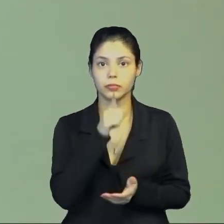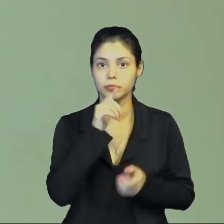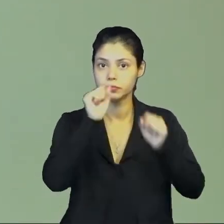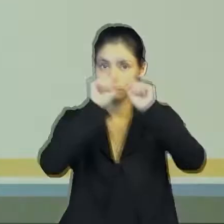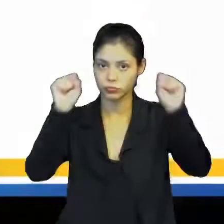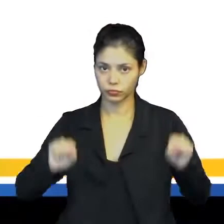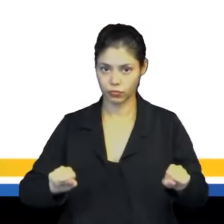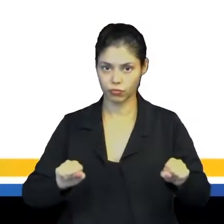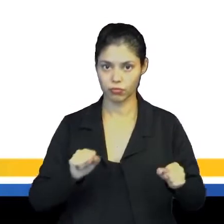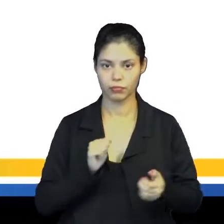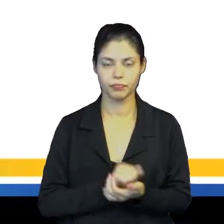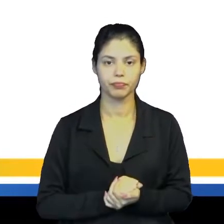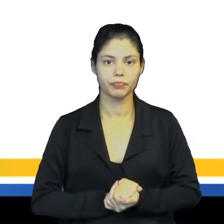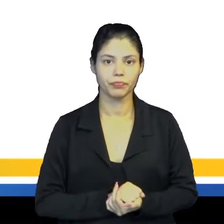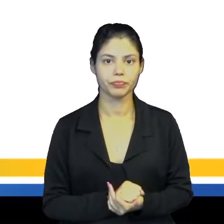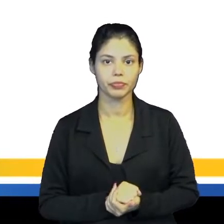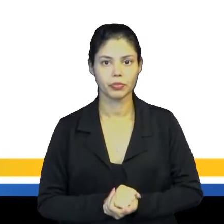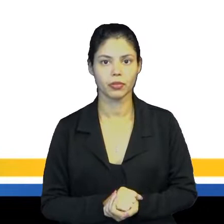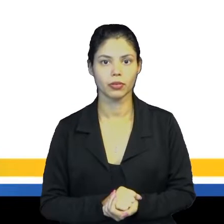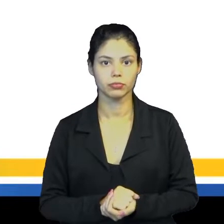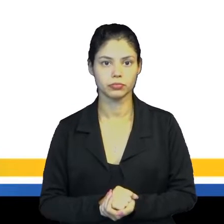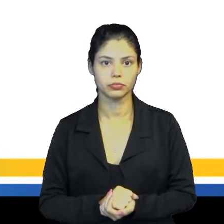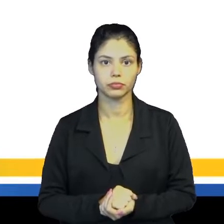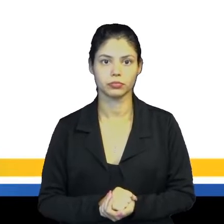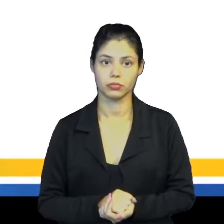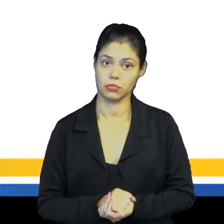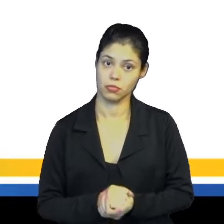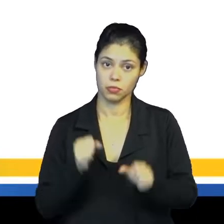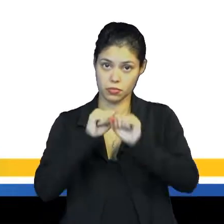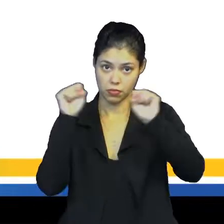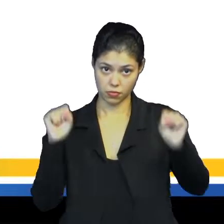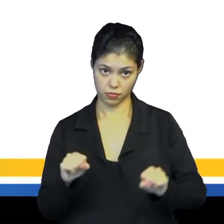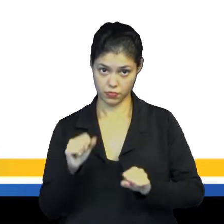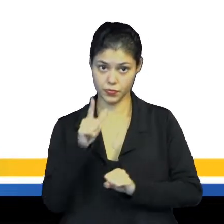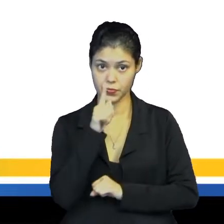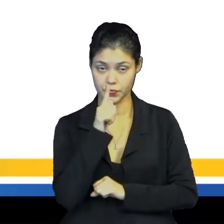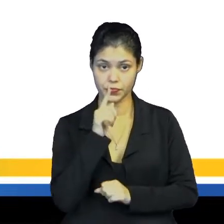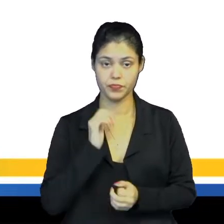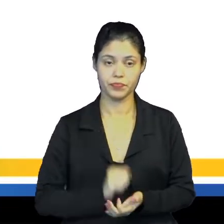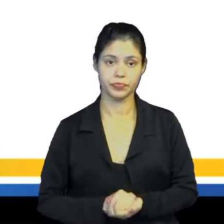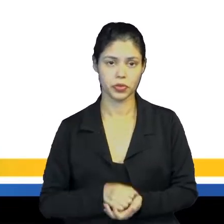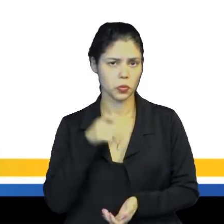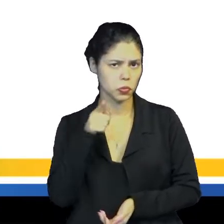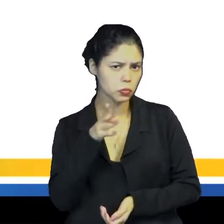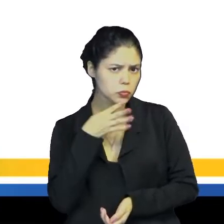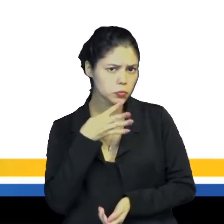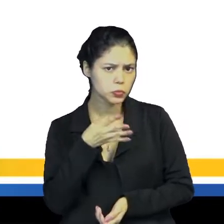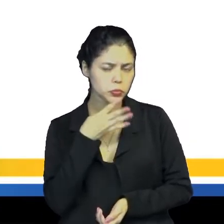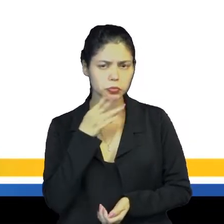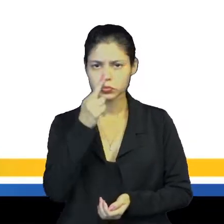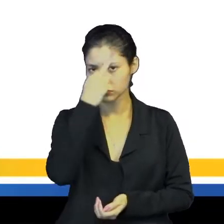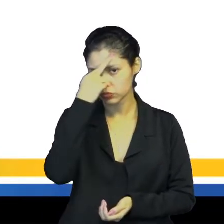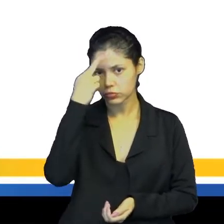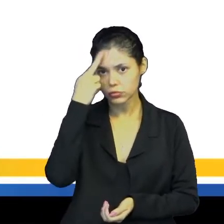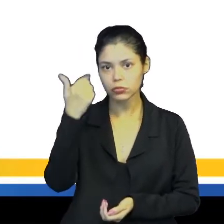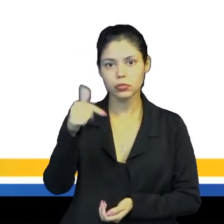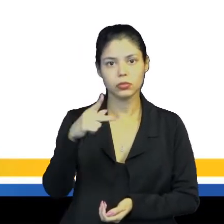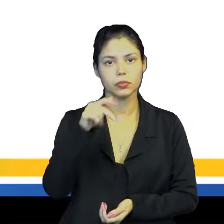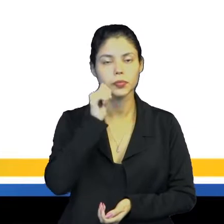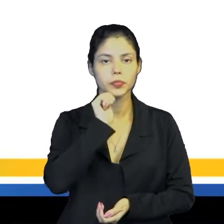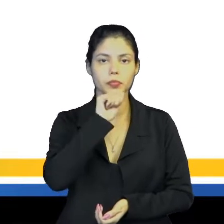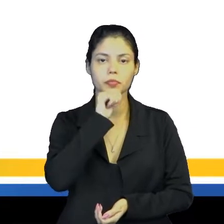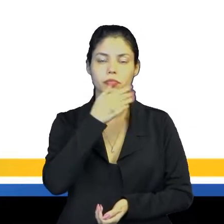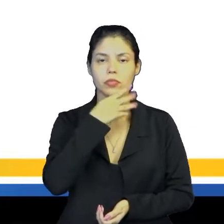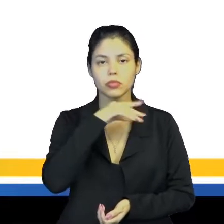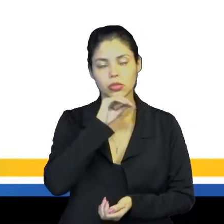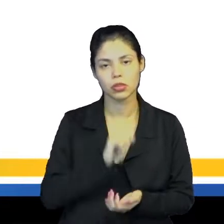reprodutor masculino. Bom, sistema genital masculino. Você já deve ter ouvido histórias de seus pais e